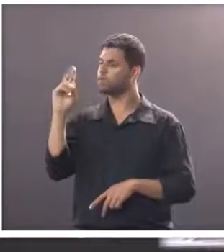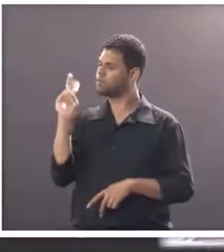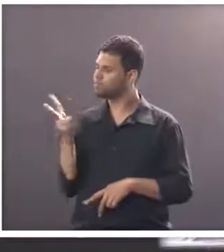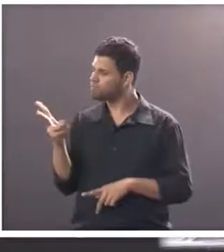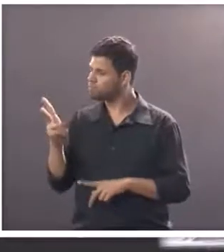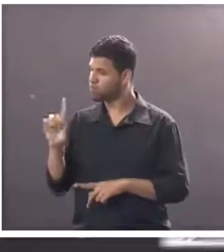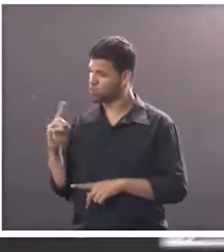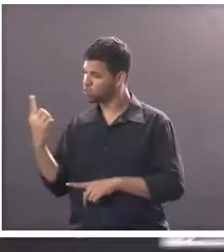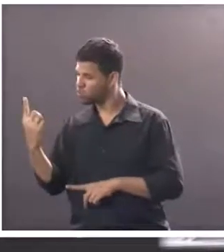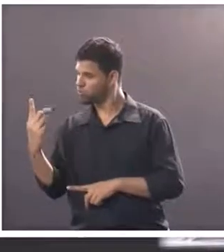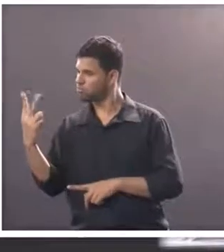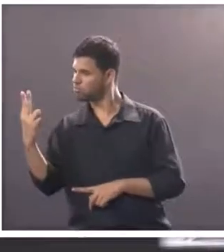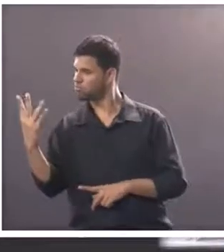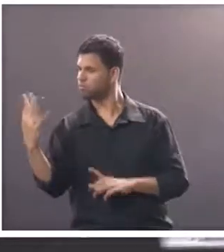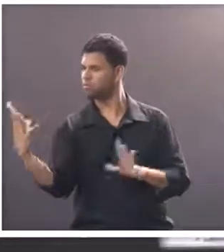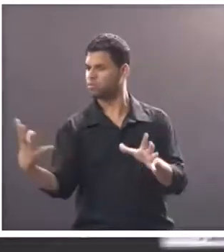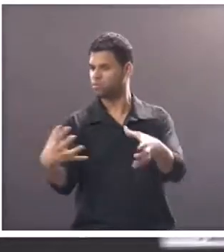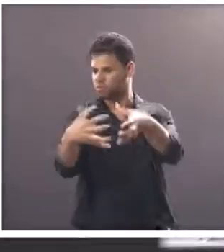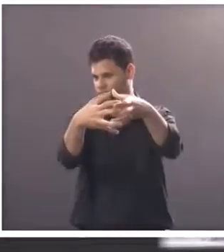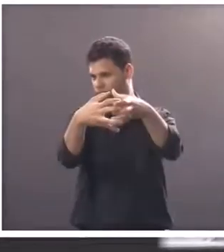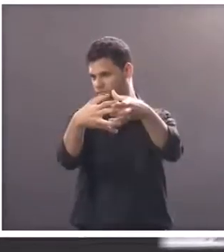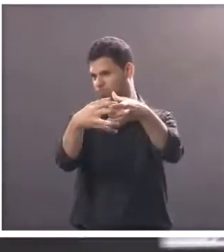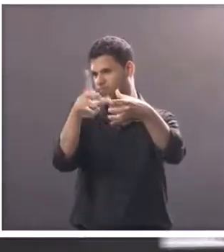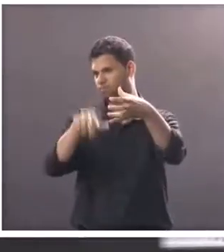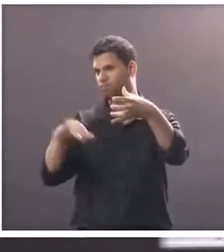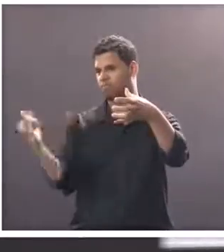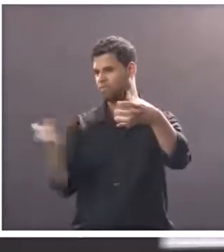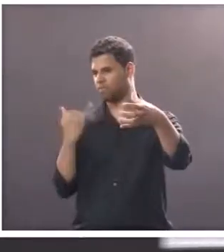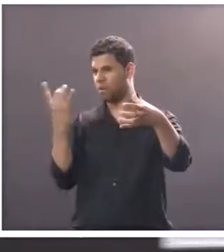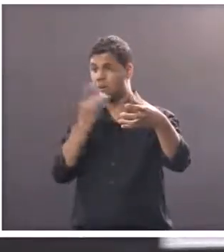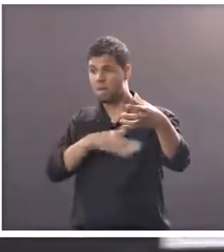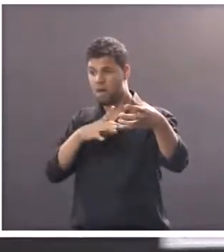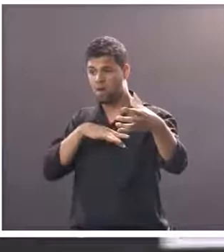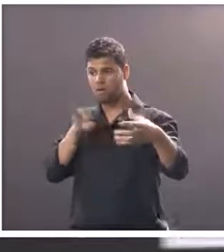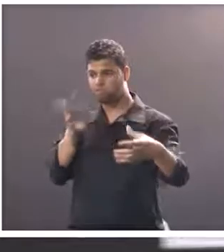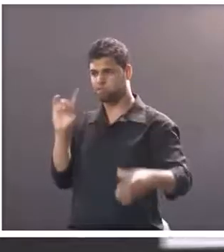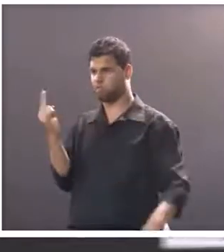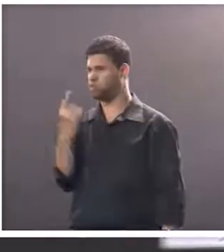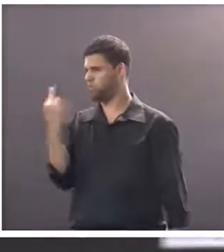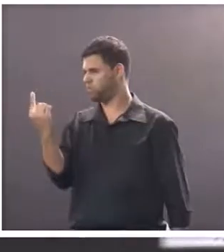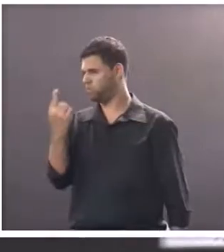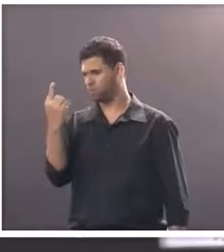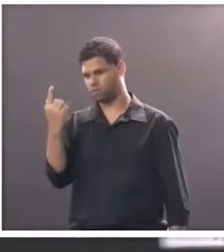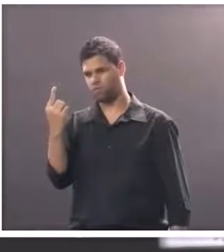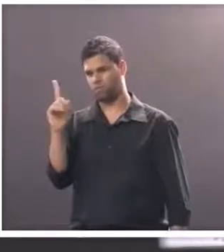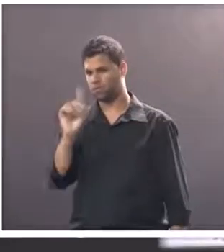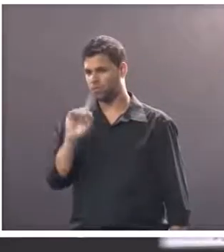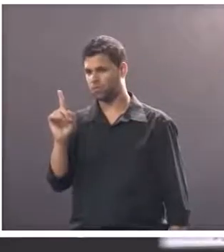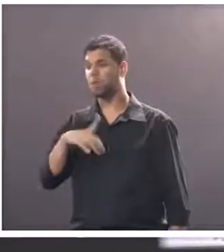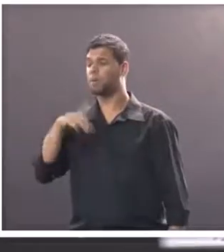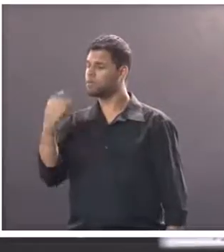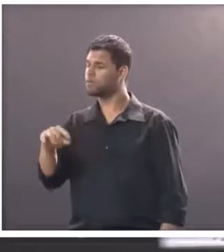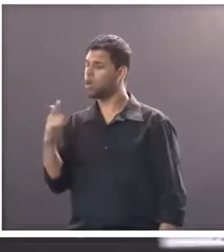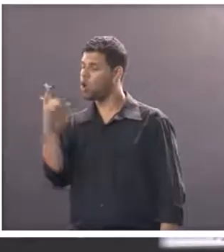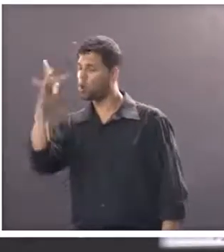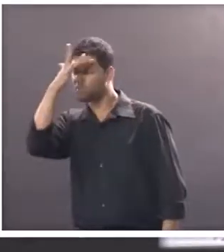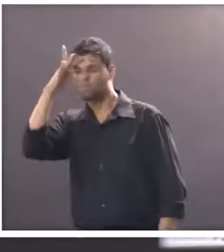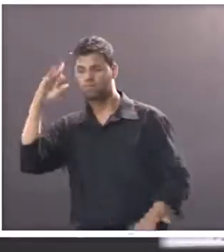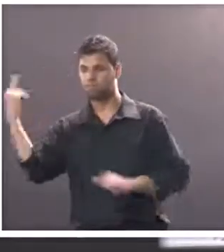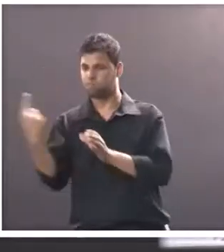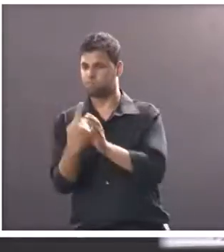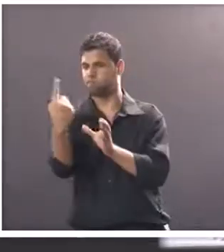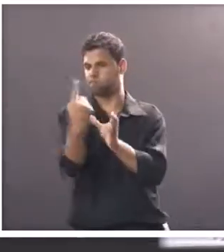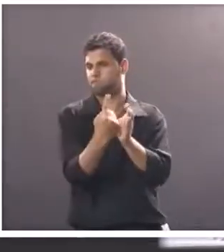em grupo, em trio, em quinteto, como vocês quiserem. Mas nós sempre precisamos do outro